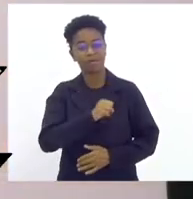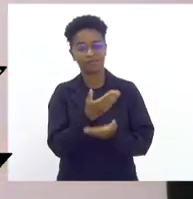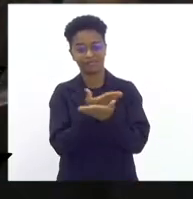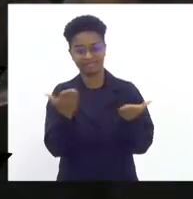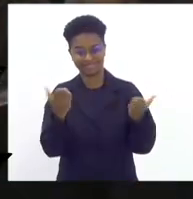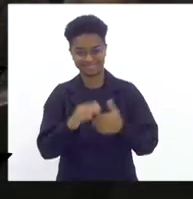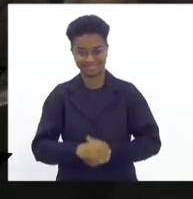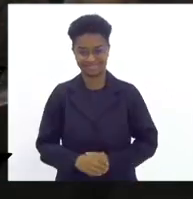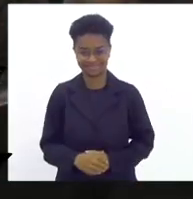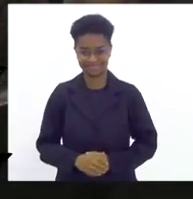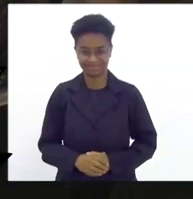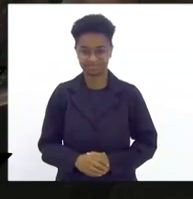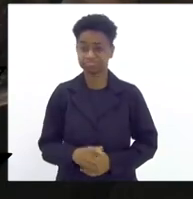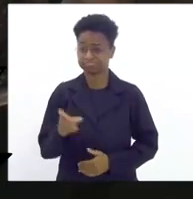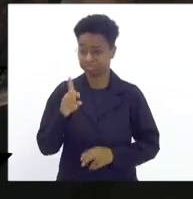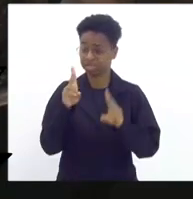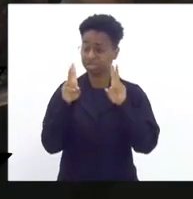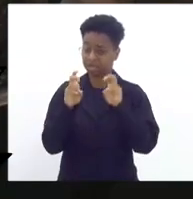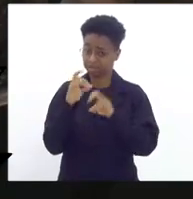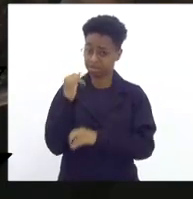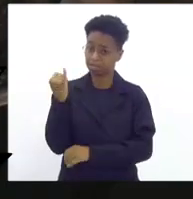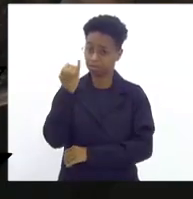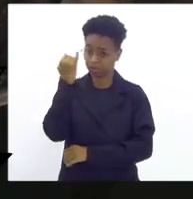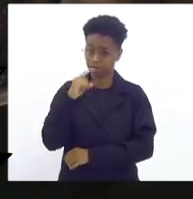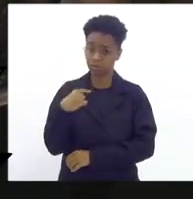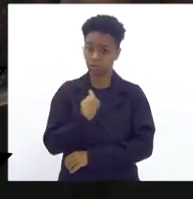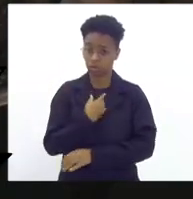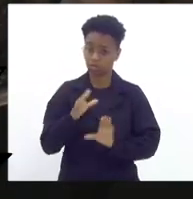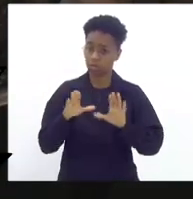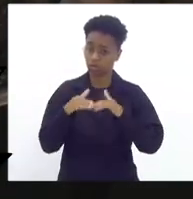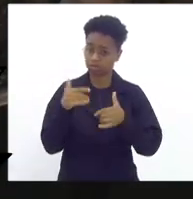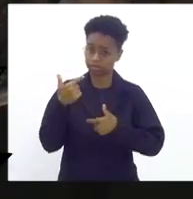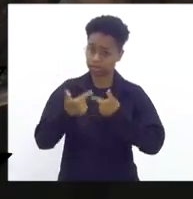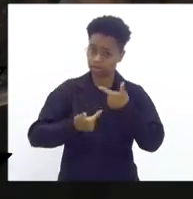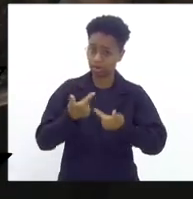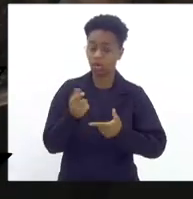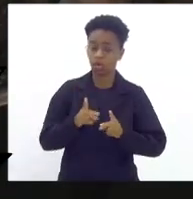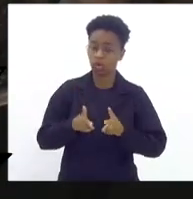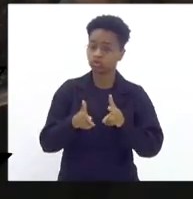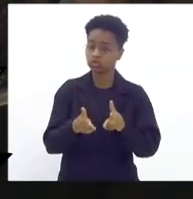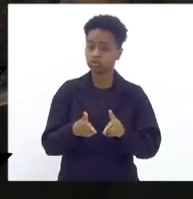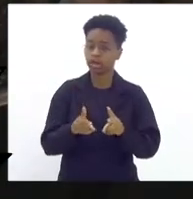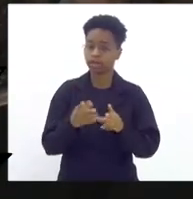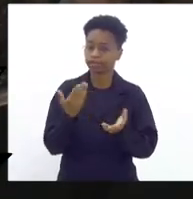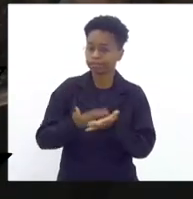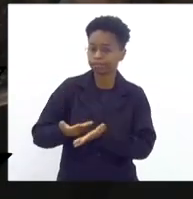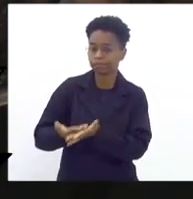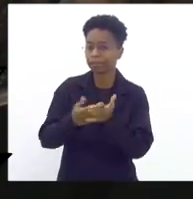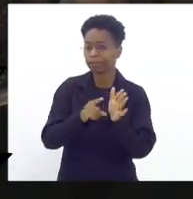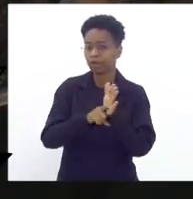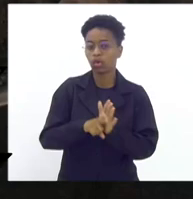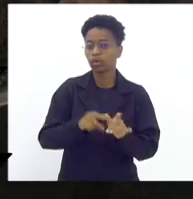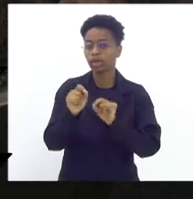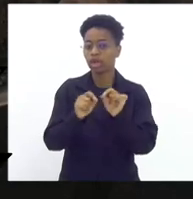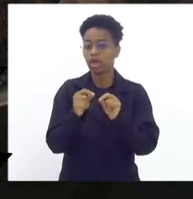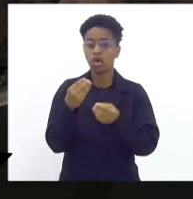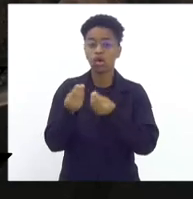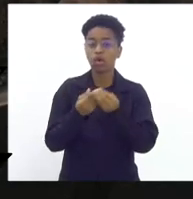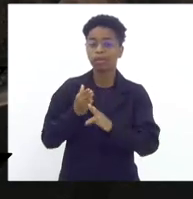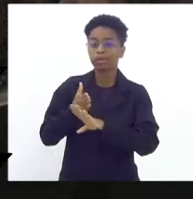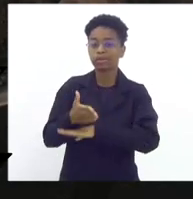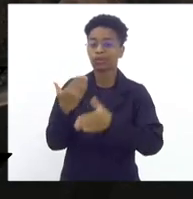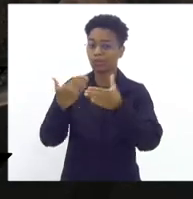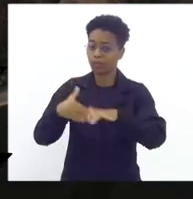você traz um tema importante para o nosso GT seguir se debruçando que é também o acesso aos concursos